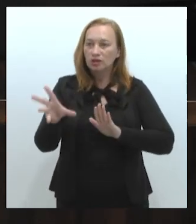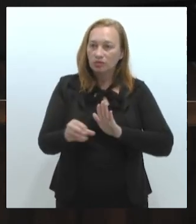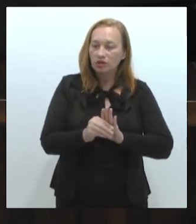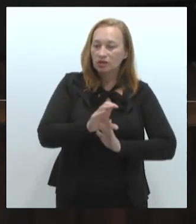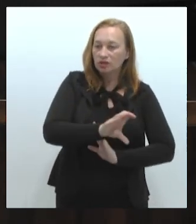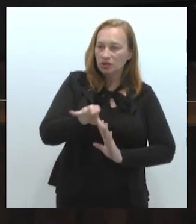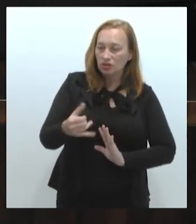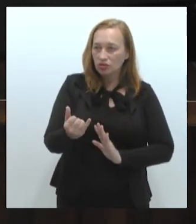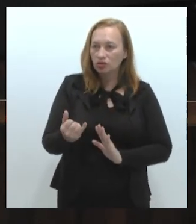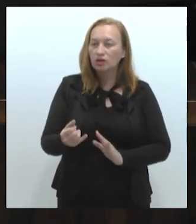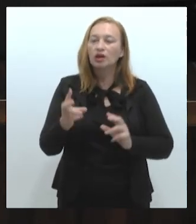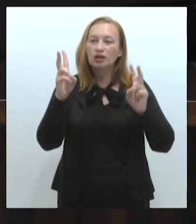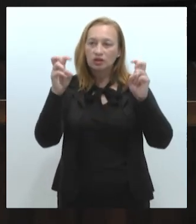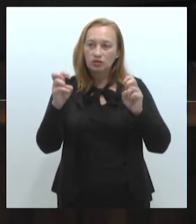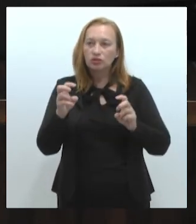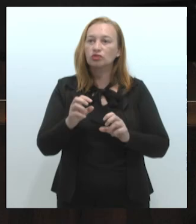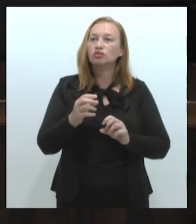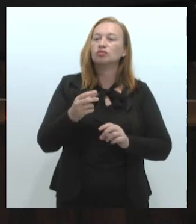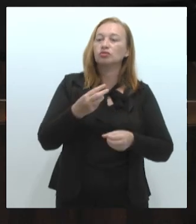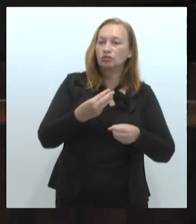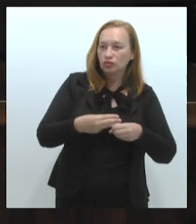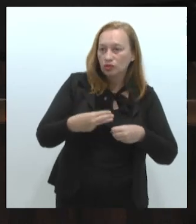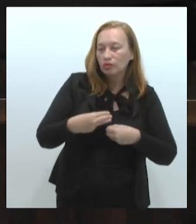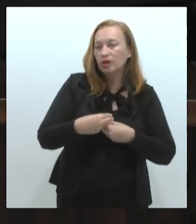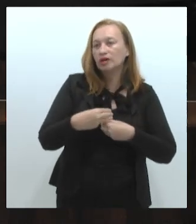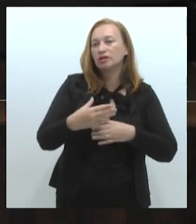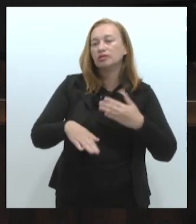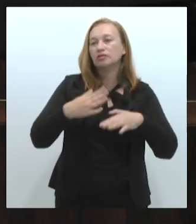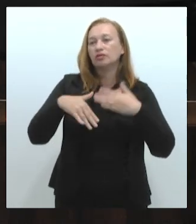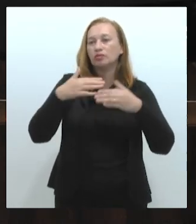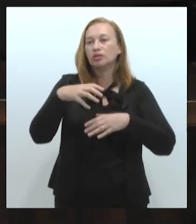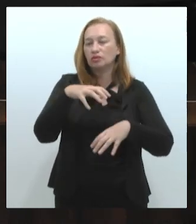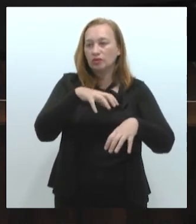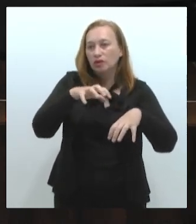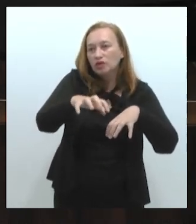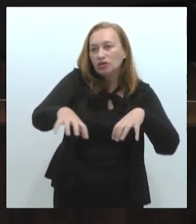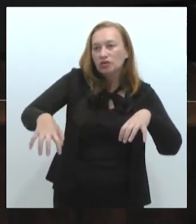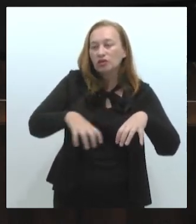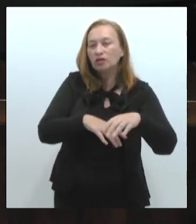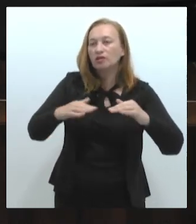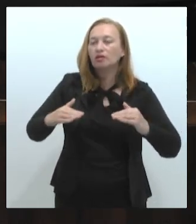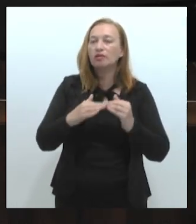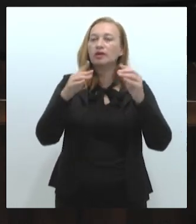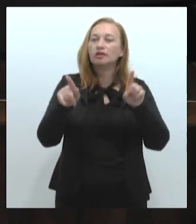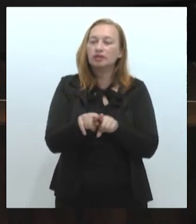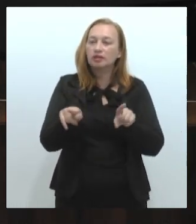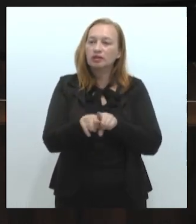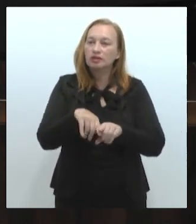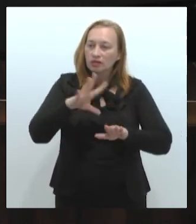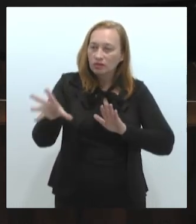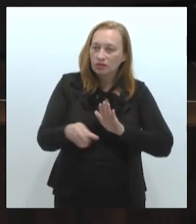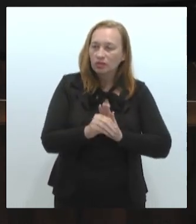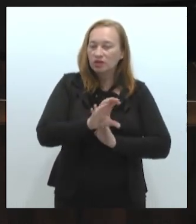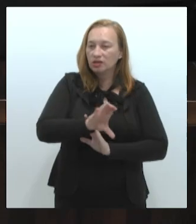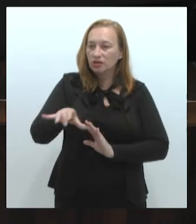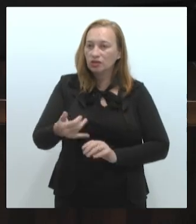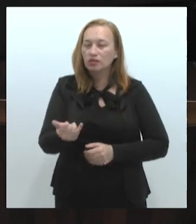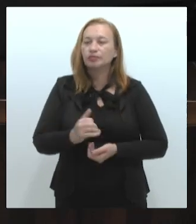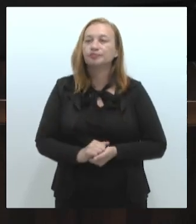Justiça, de Assuntos Municipais e Desenvolvimento Regional, favorável também com as emendas da